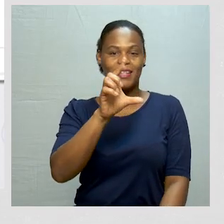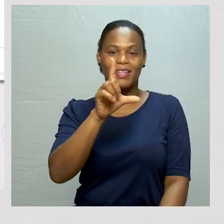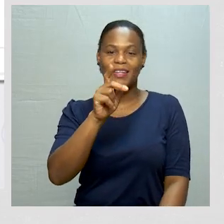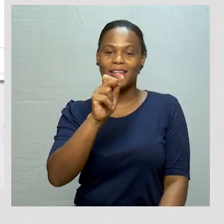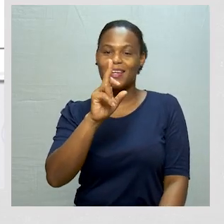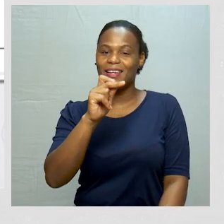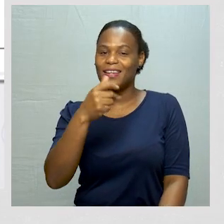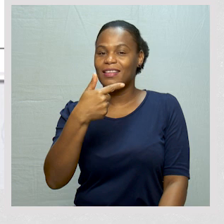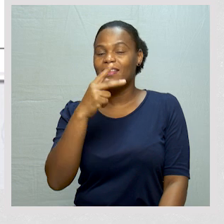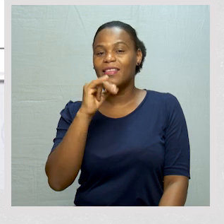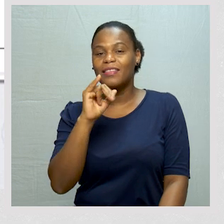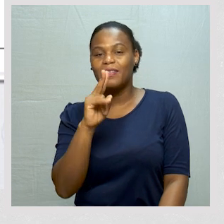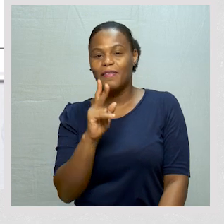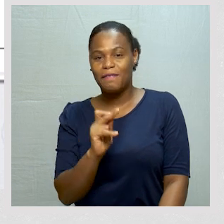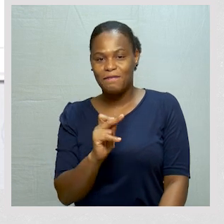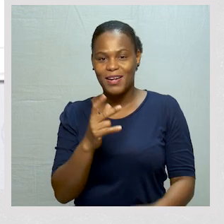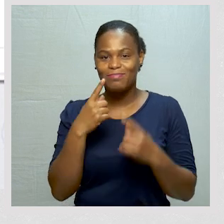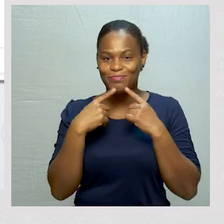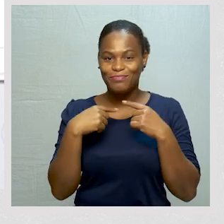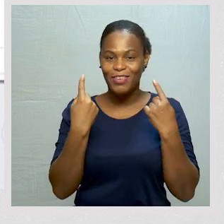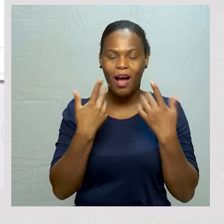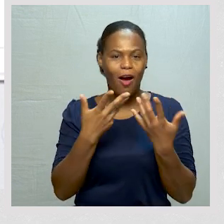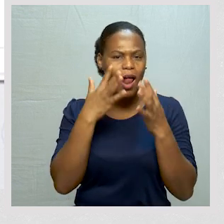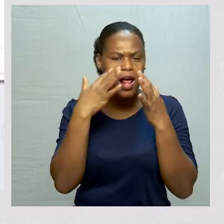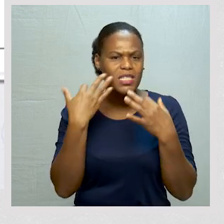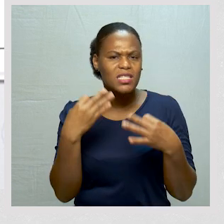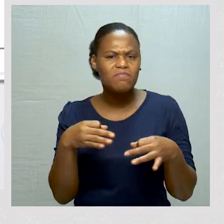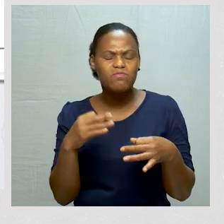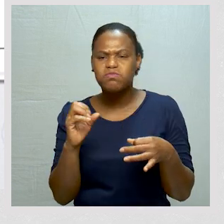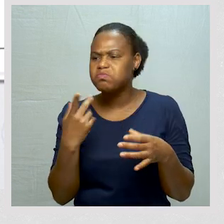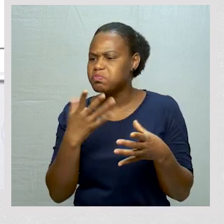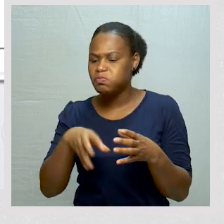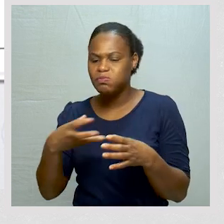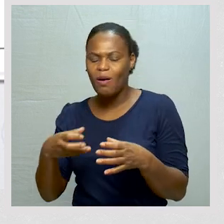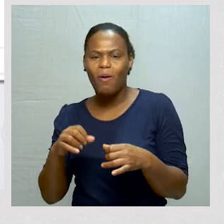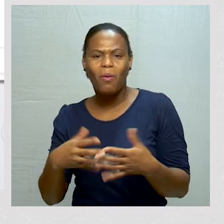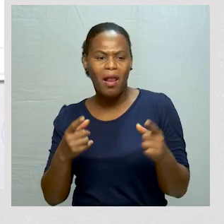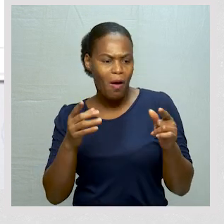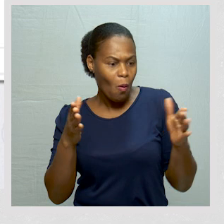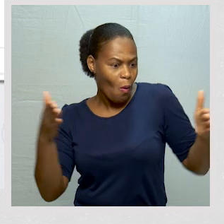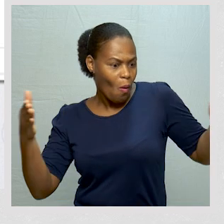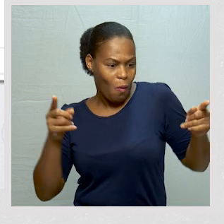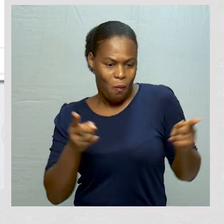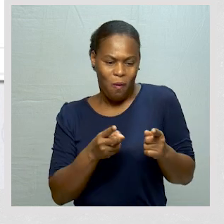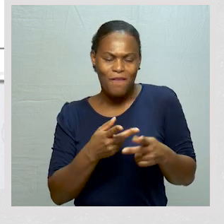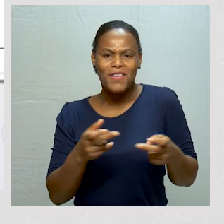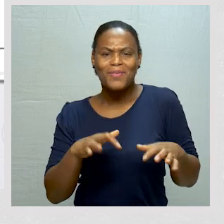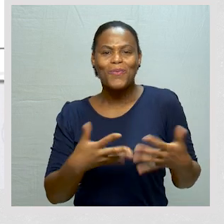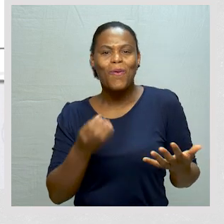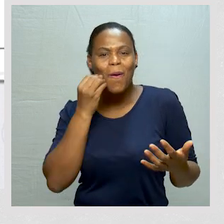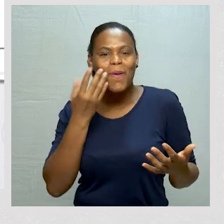declarativa, isso mesmo. E é simples ou composta? Quem sabe? Já